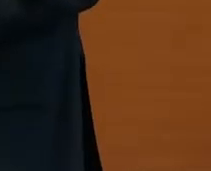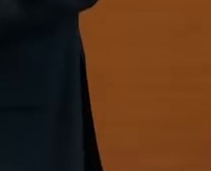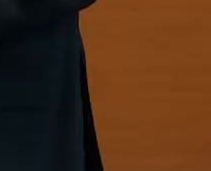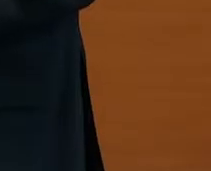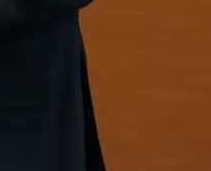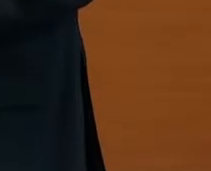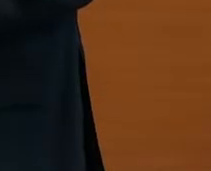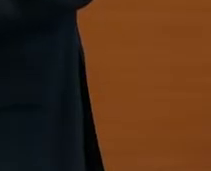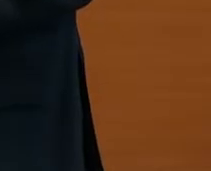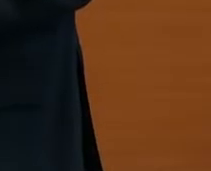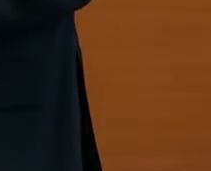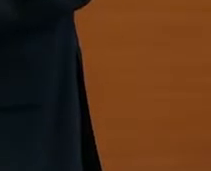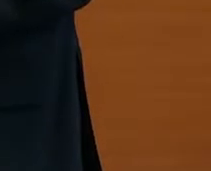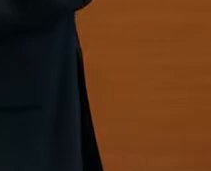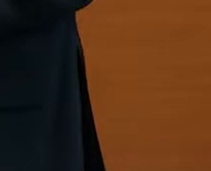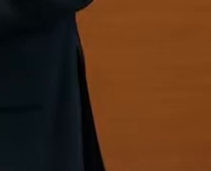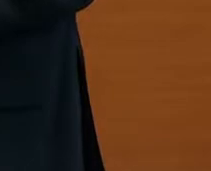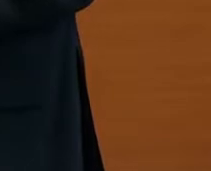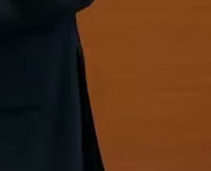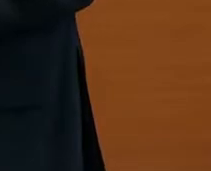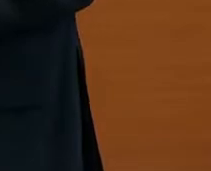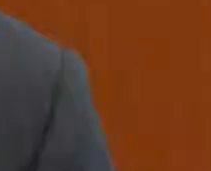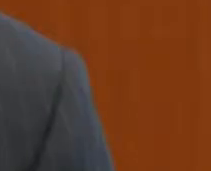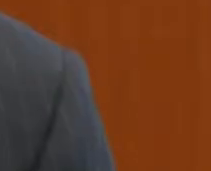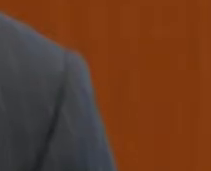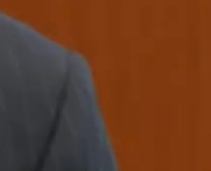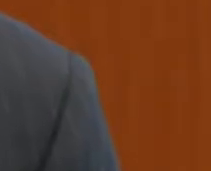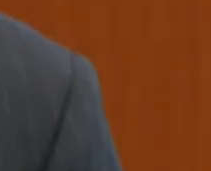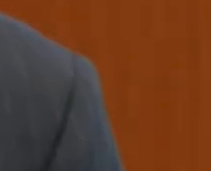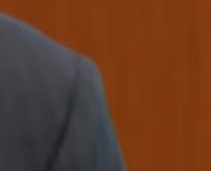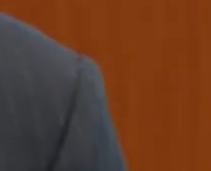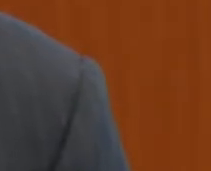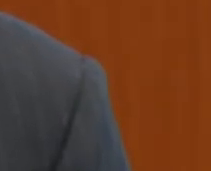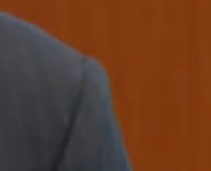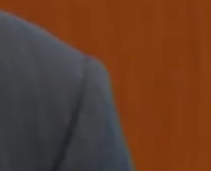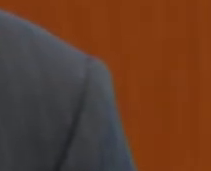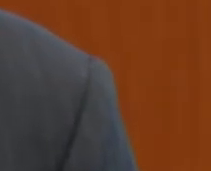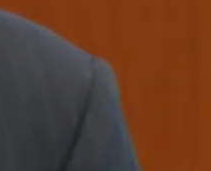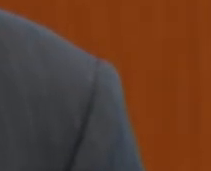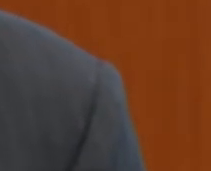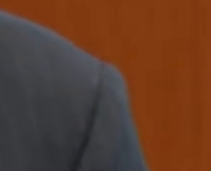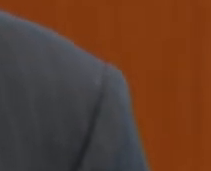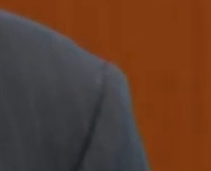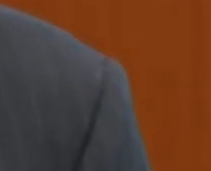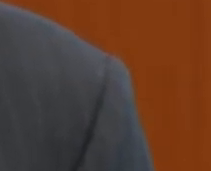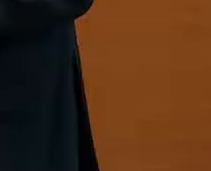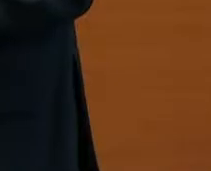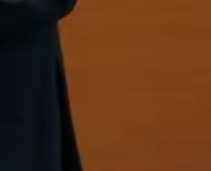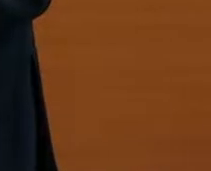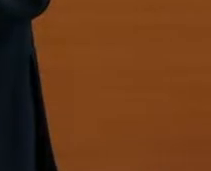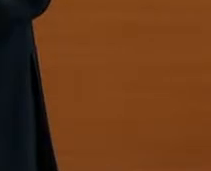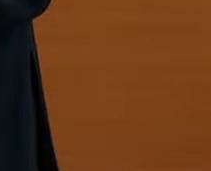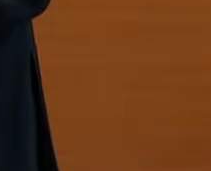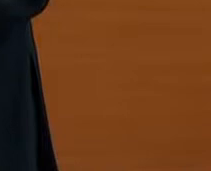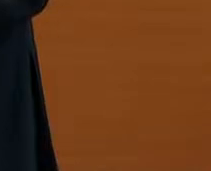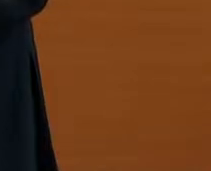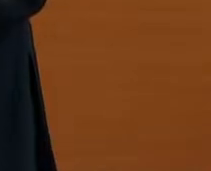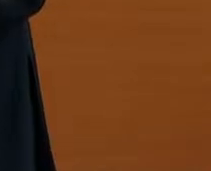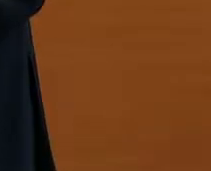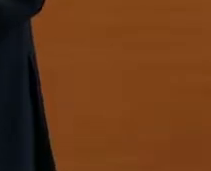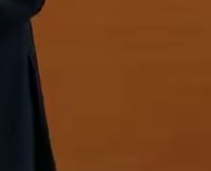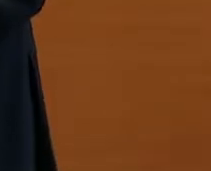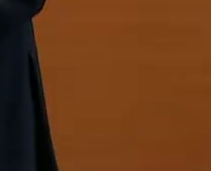da Câmara Municipal e do nosso presidente, faço esses votos de congratulações. E que o trabalho de vocês